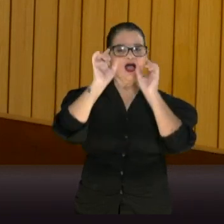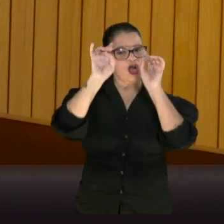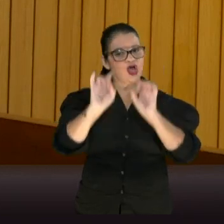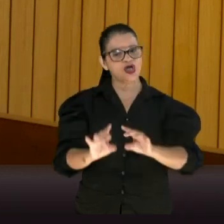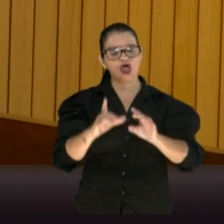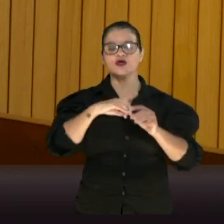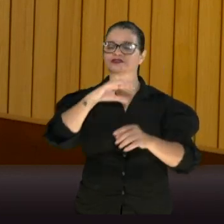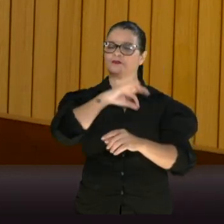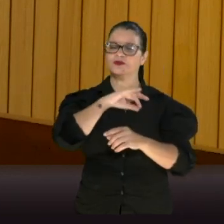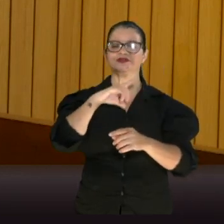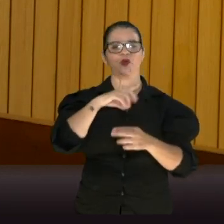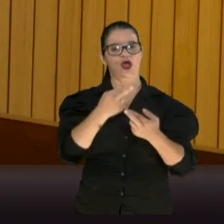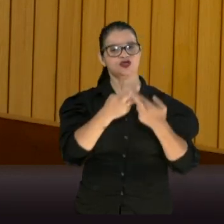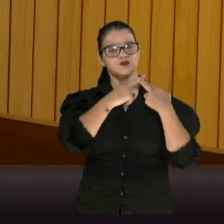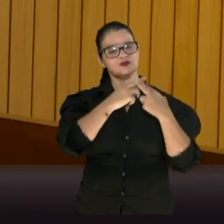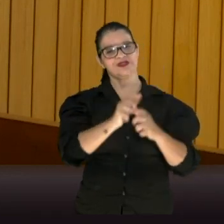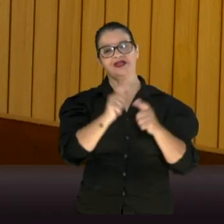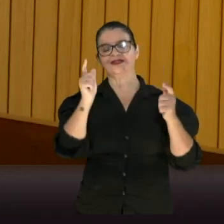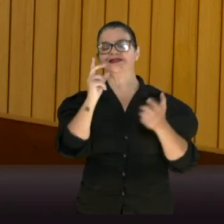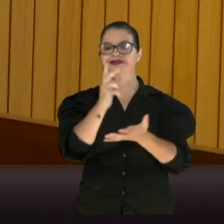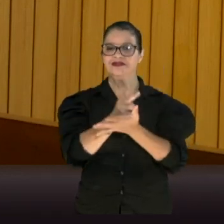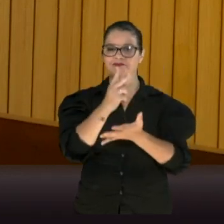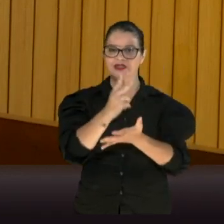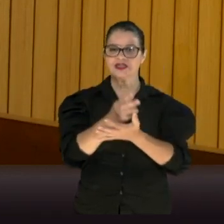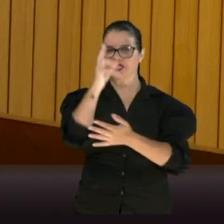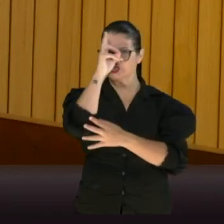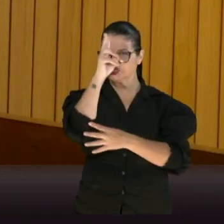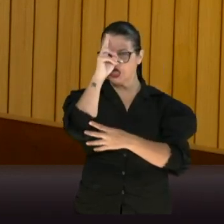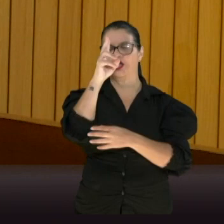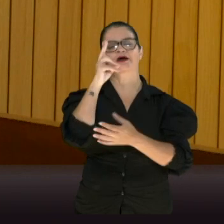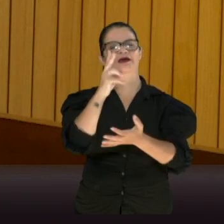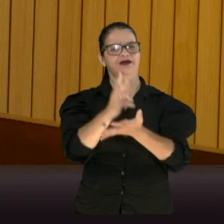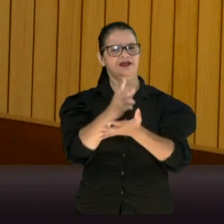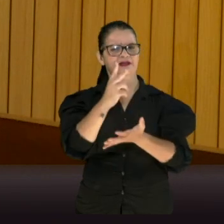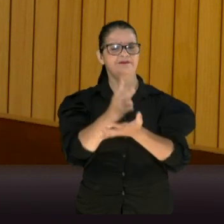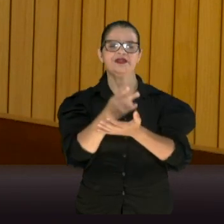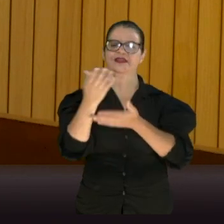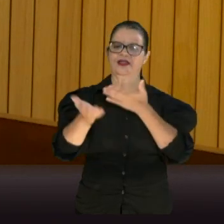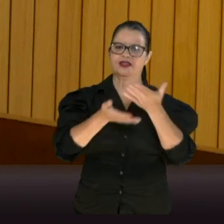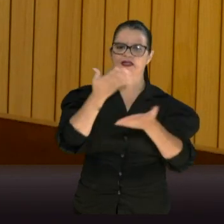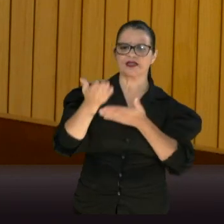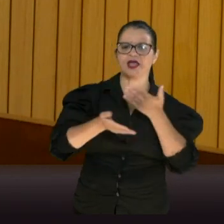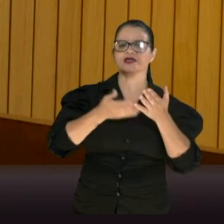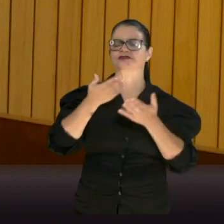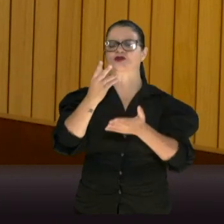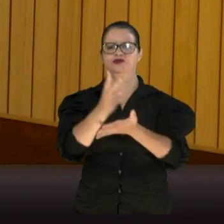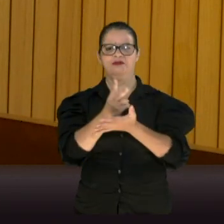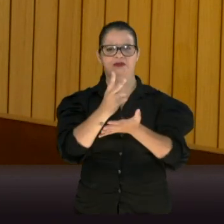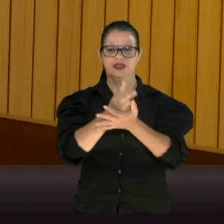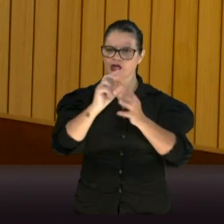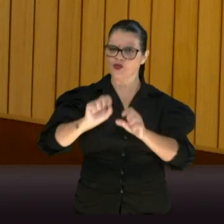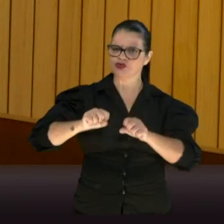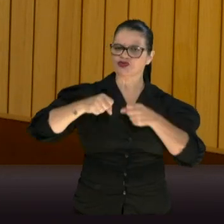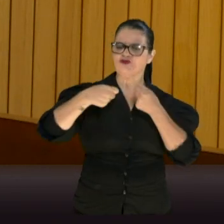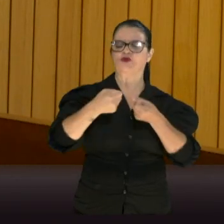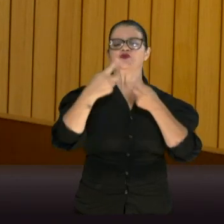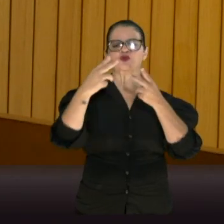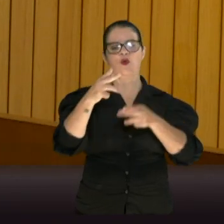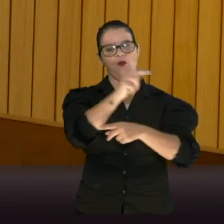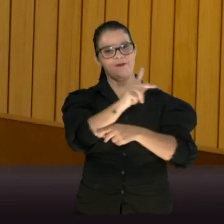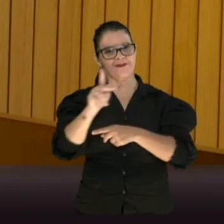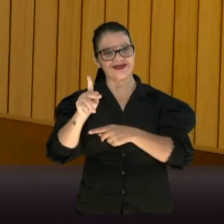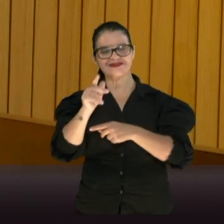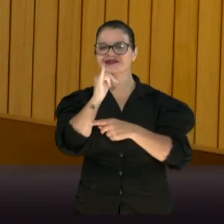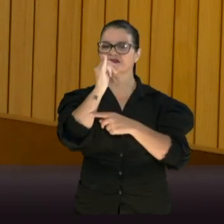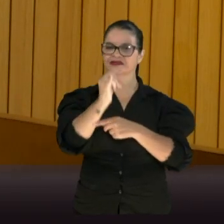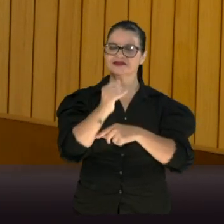grande de manter a história, de manter a dedicação, de manter o esforço, como o presidente falou, às